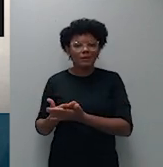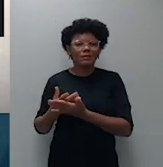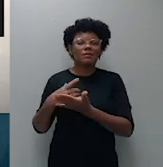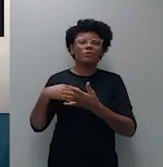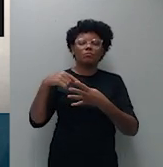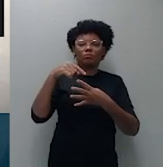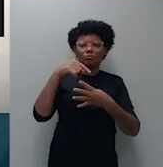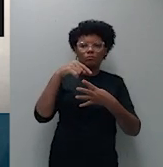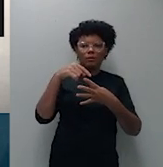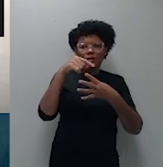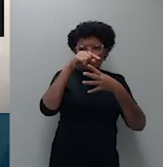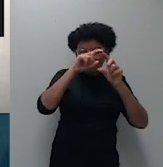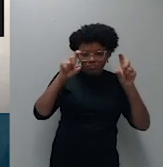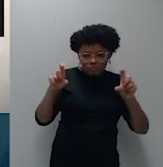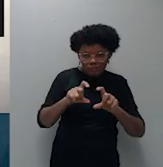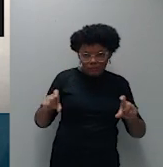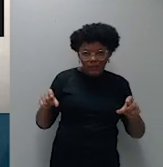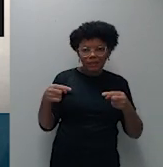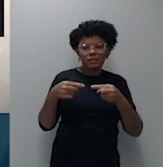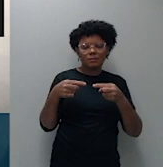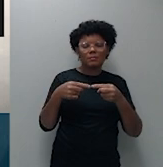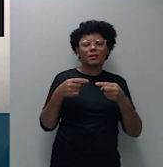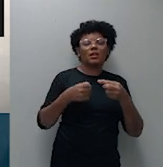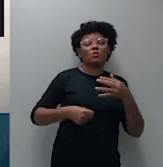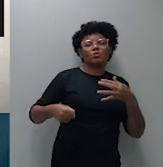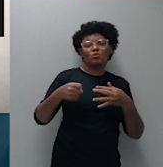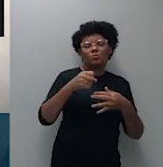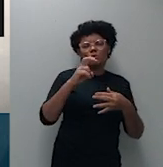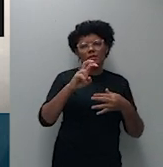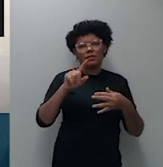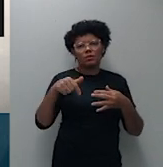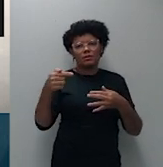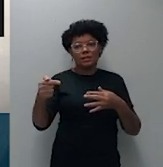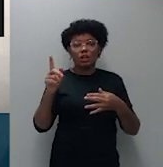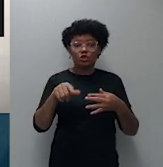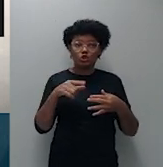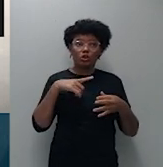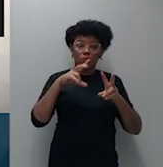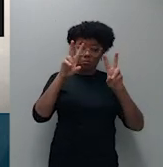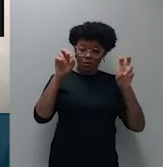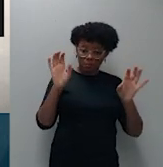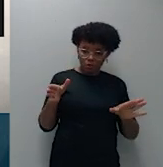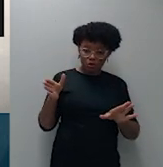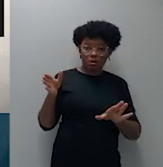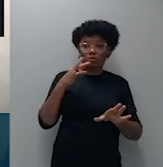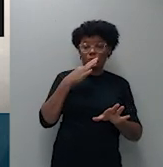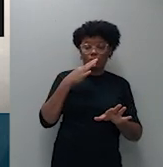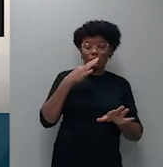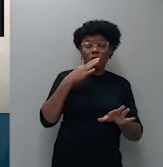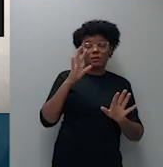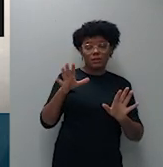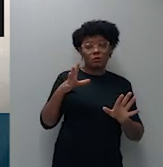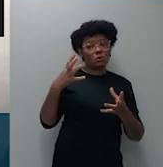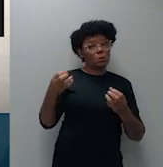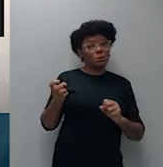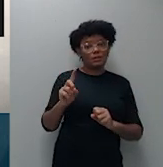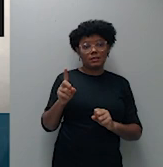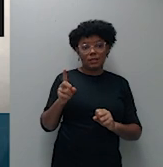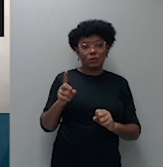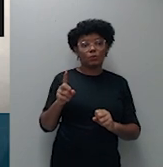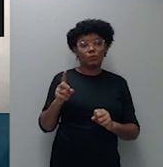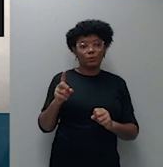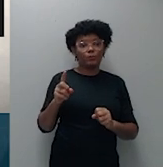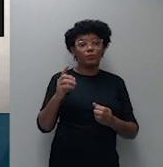interpretação das cláusulas apliquei súmulas 5 e 7 é um tema já conhecido de nós outros aqui eu levo